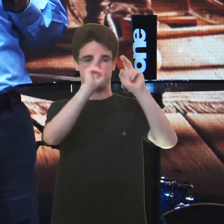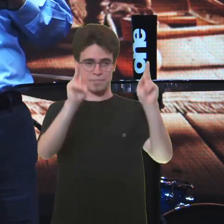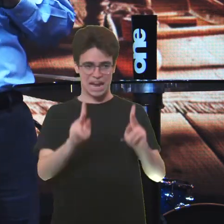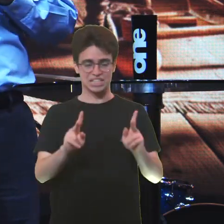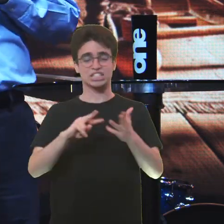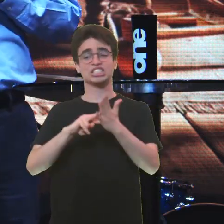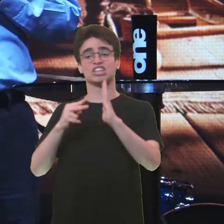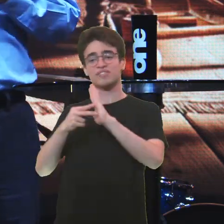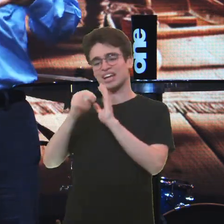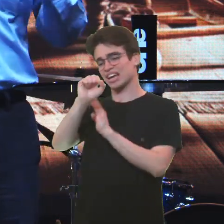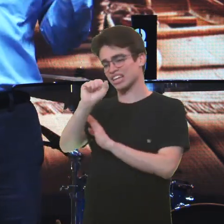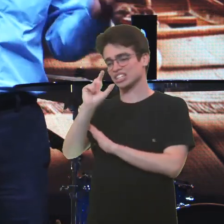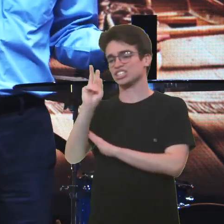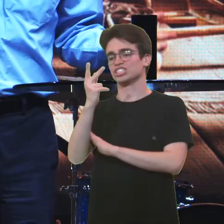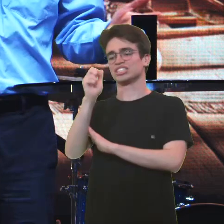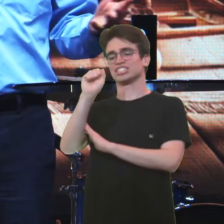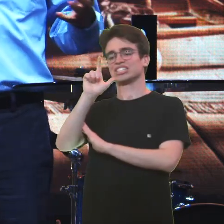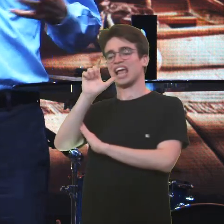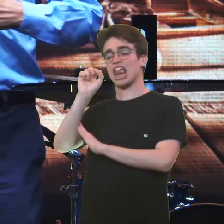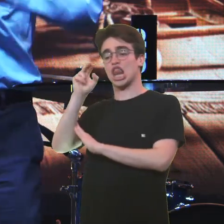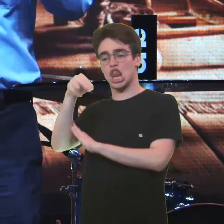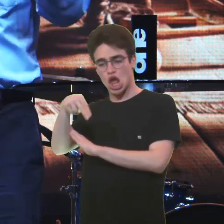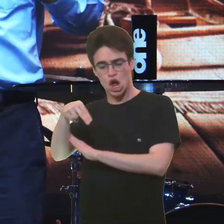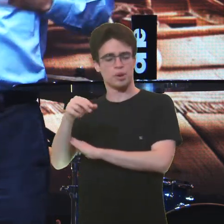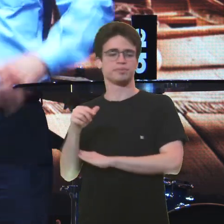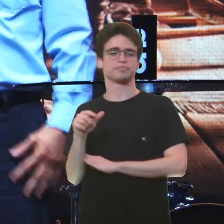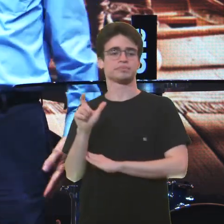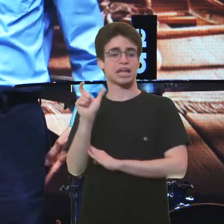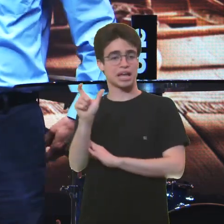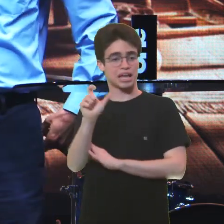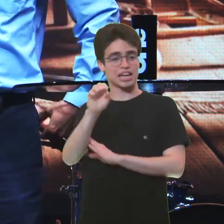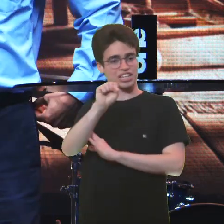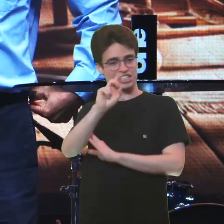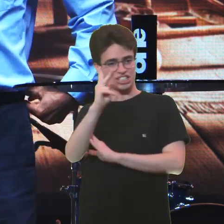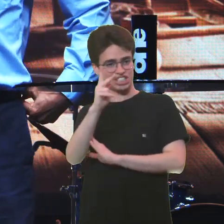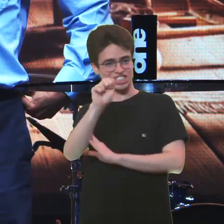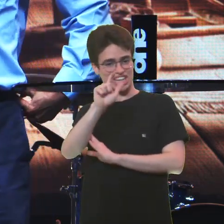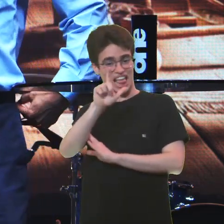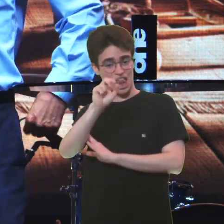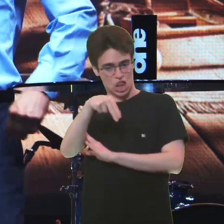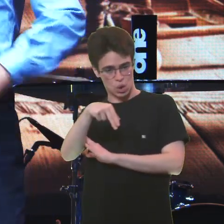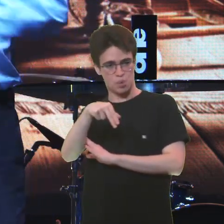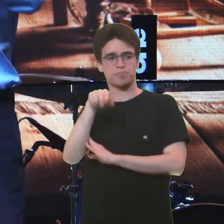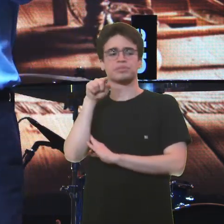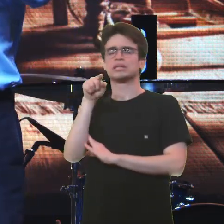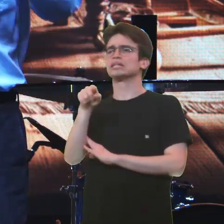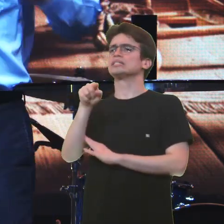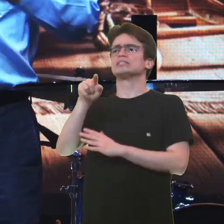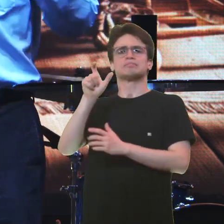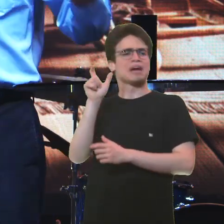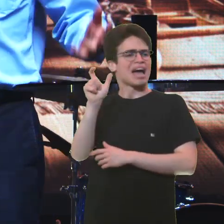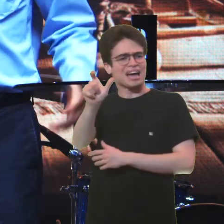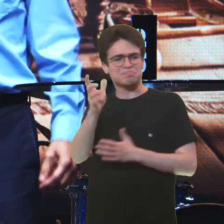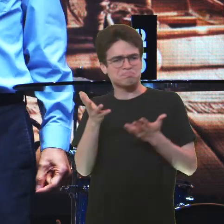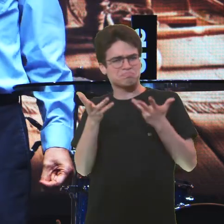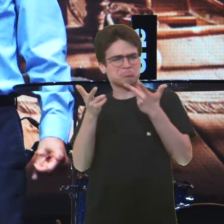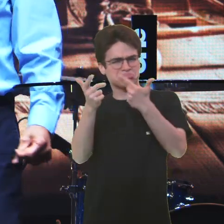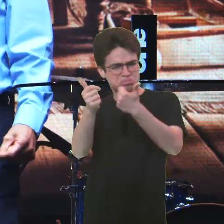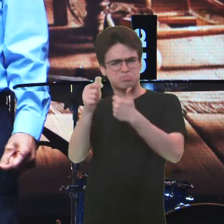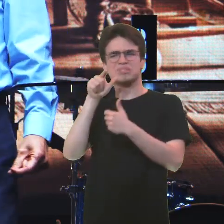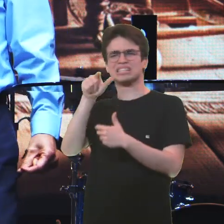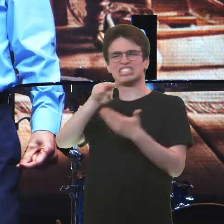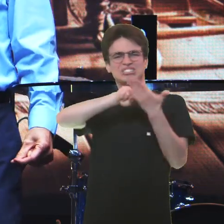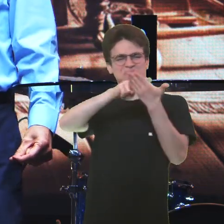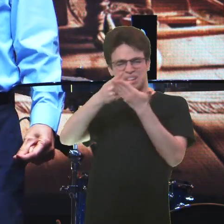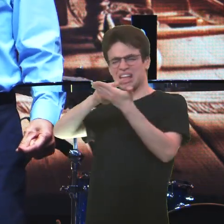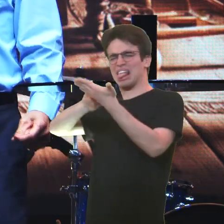shalom. Shalom es una palabra muy rica Shalom é uma palavra muito rica, que tiene muchos significados. que tem